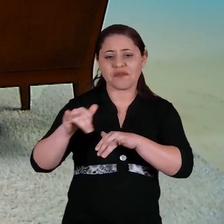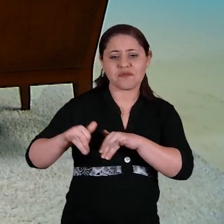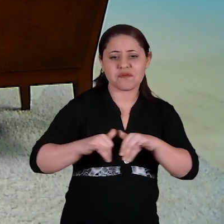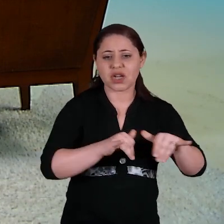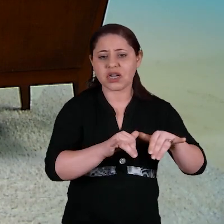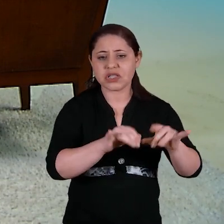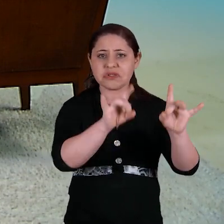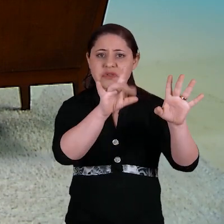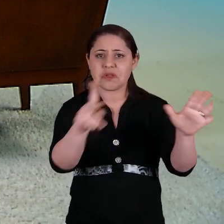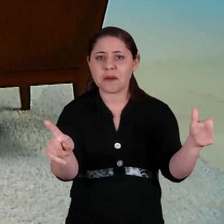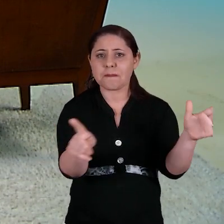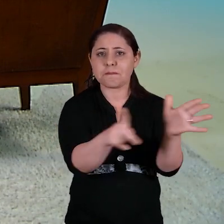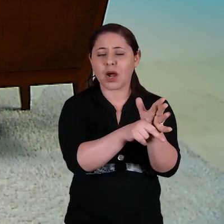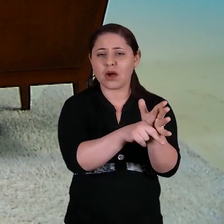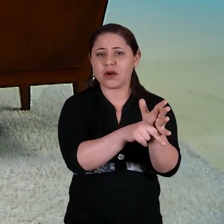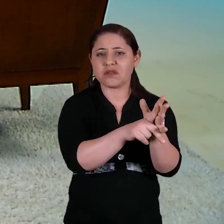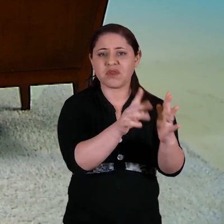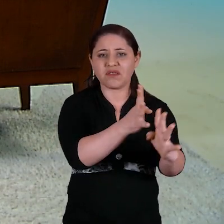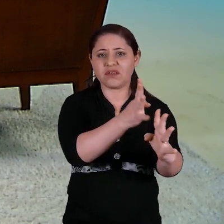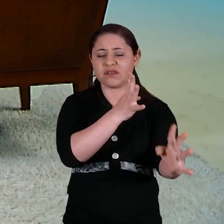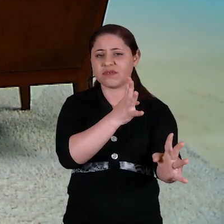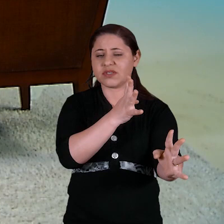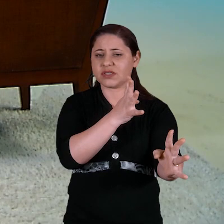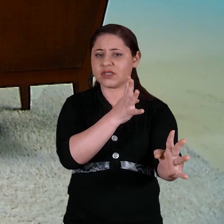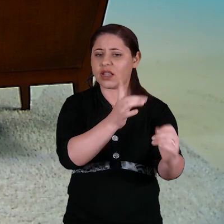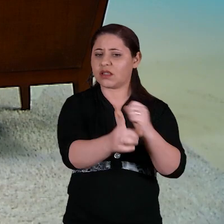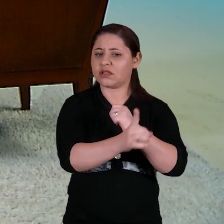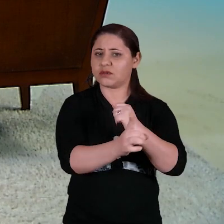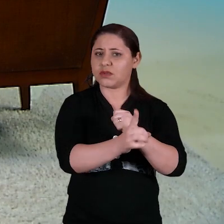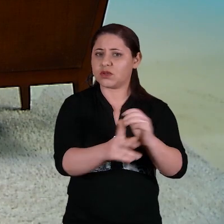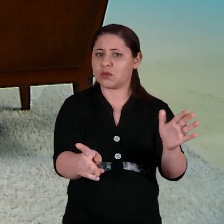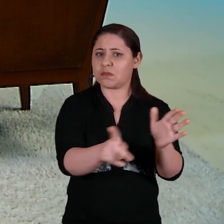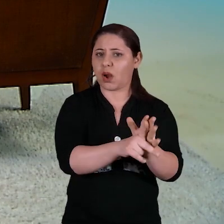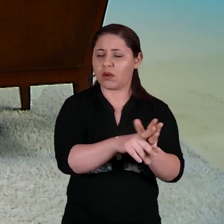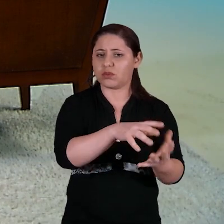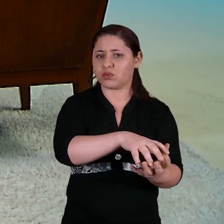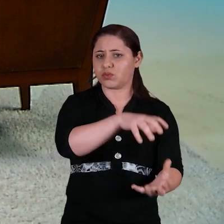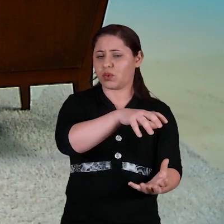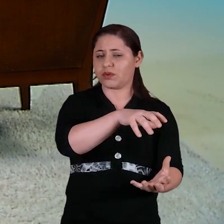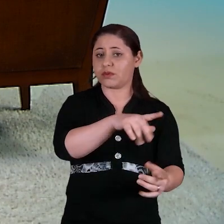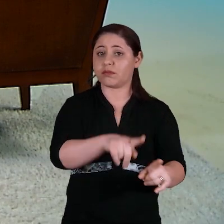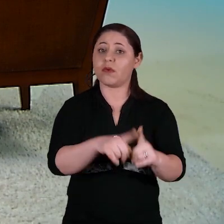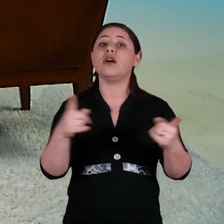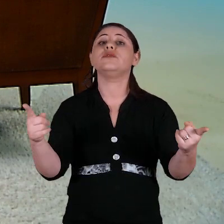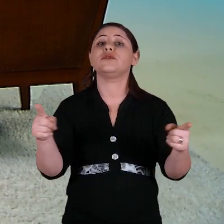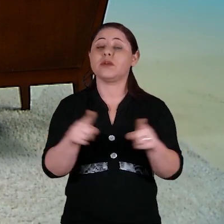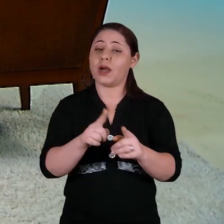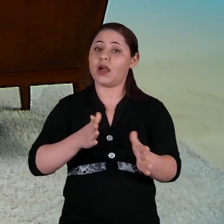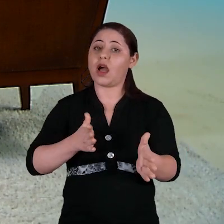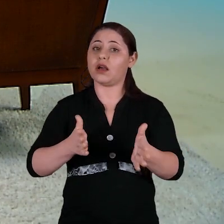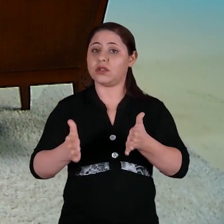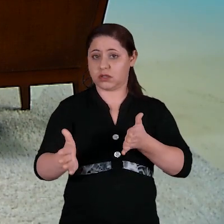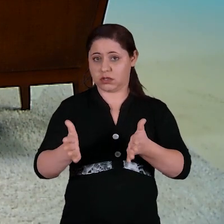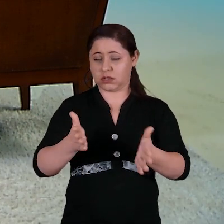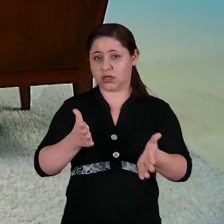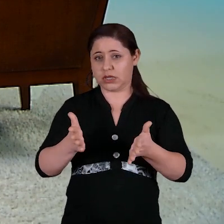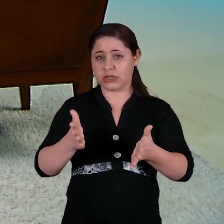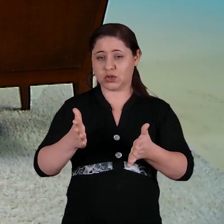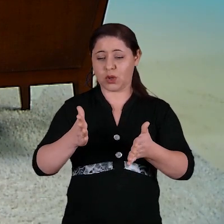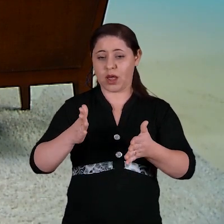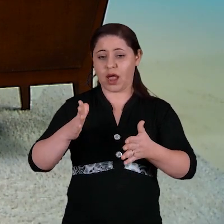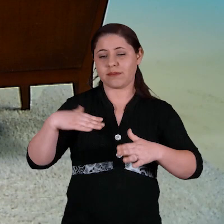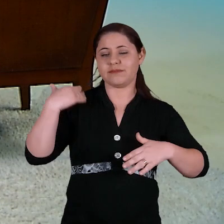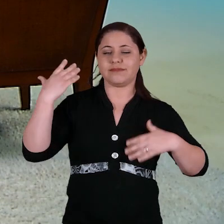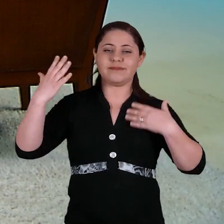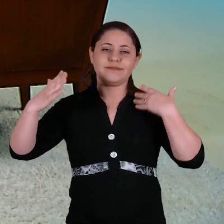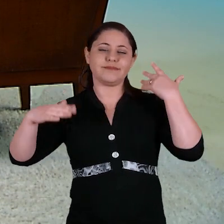supermercado específicos, atendimento mais, digamos assim, mais voltado para esse público, como o acesso, por exemplo, ao